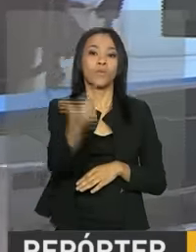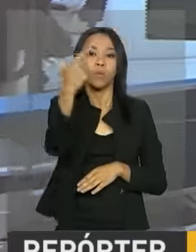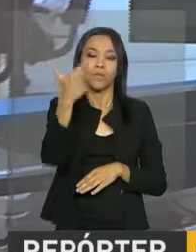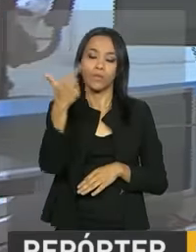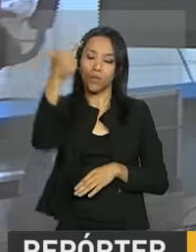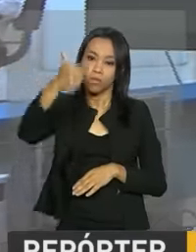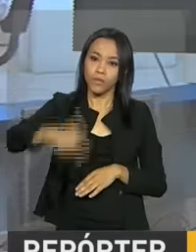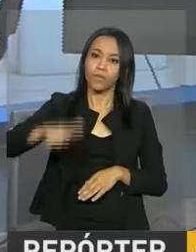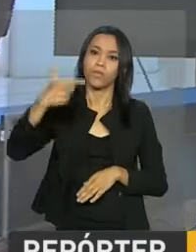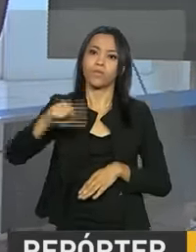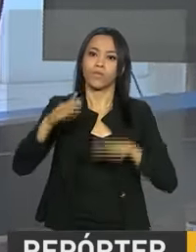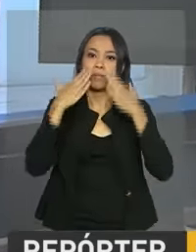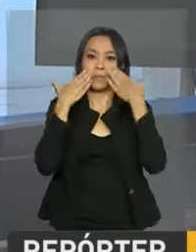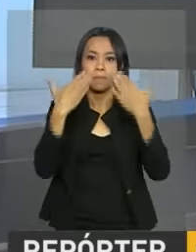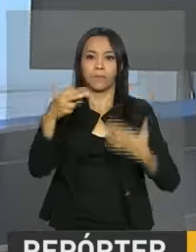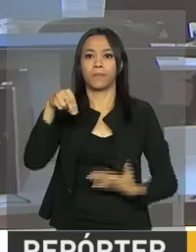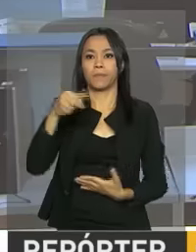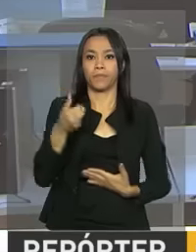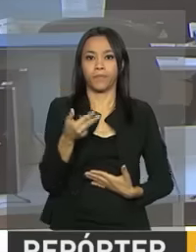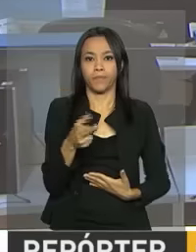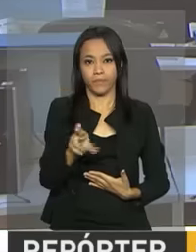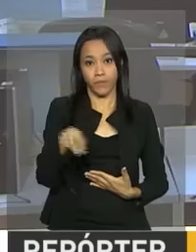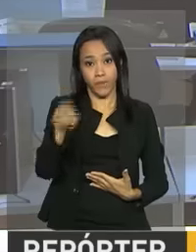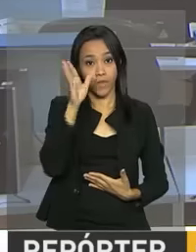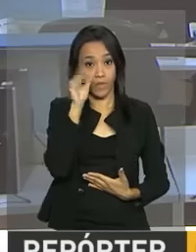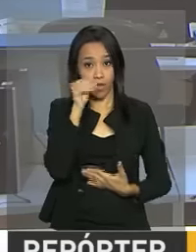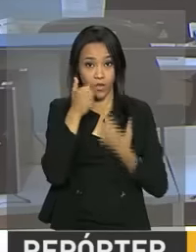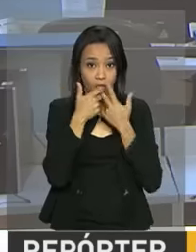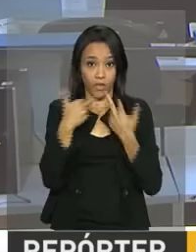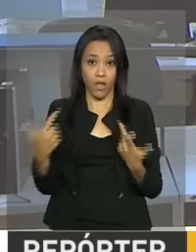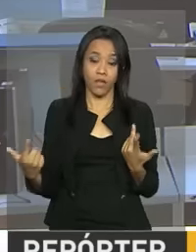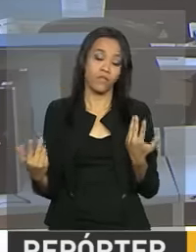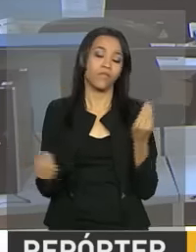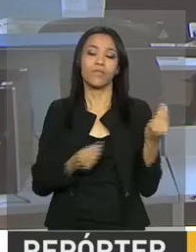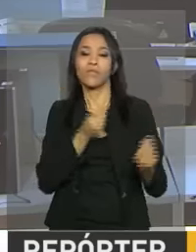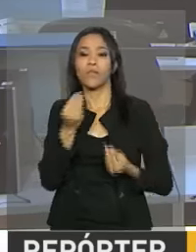edição do Repórter NBR. Acompanhe as novidades também pelas nossas redes sociais.